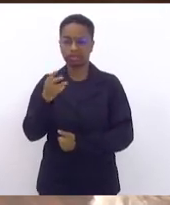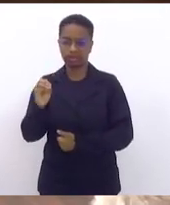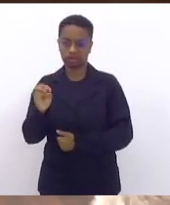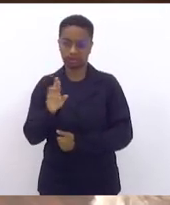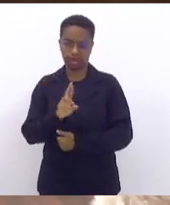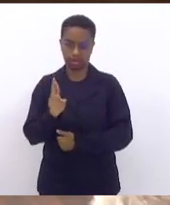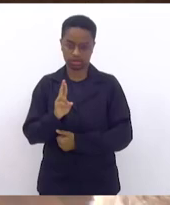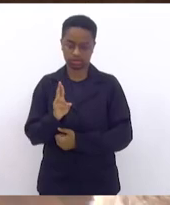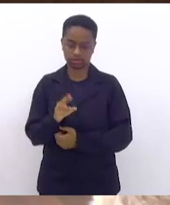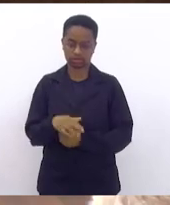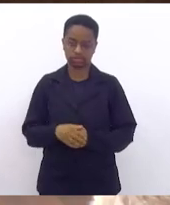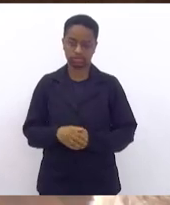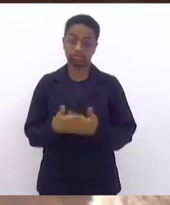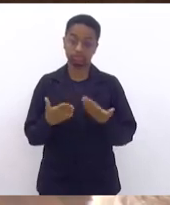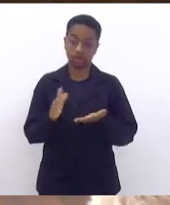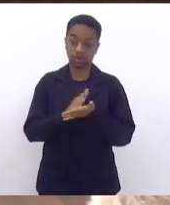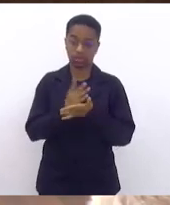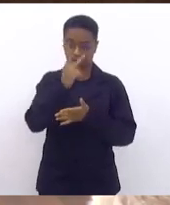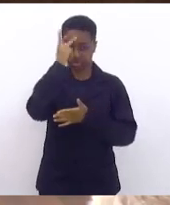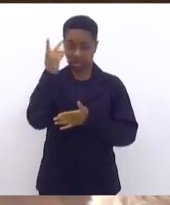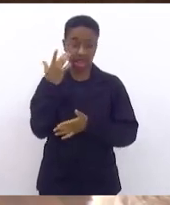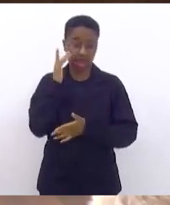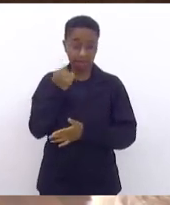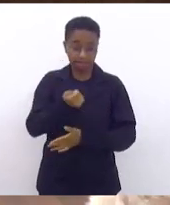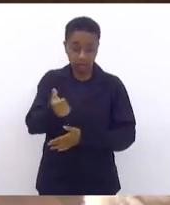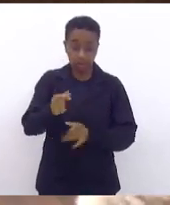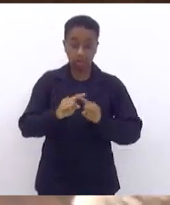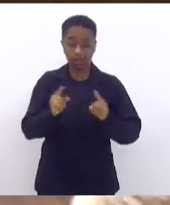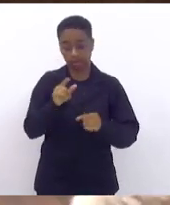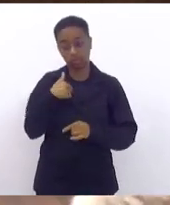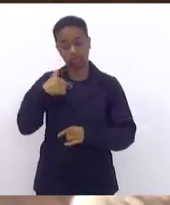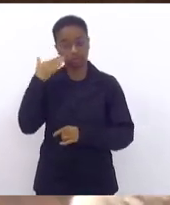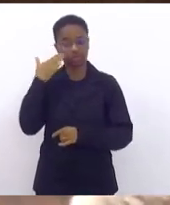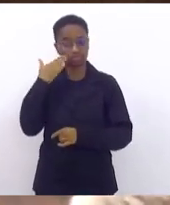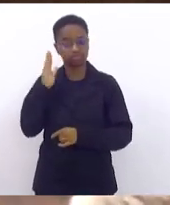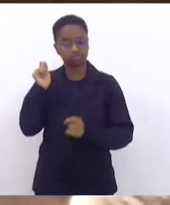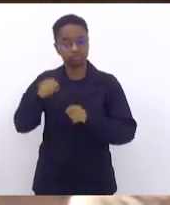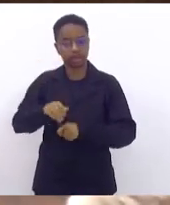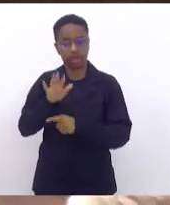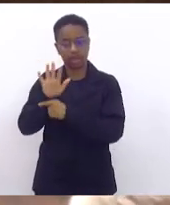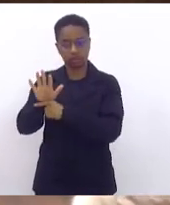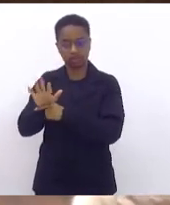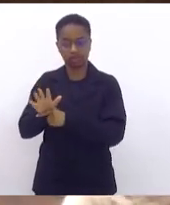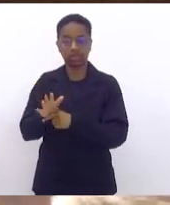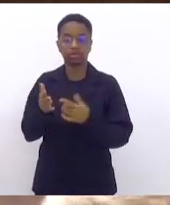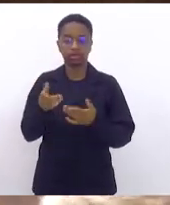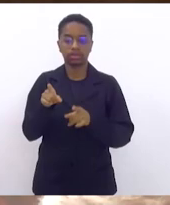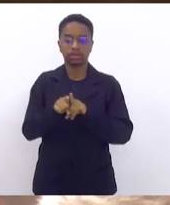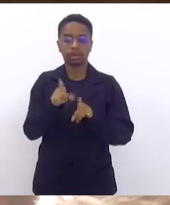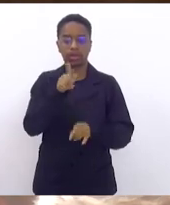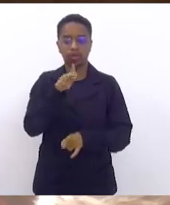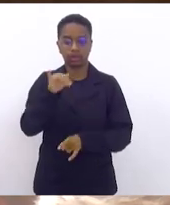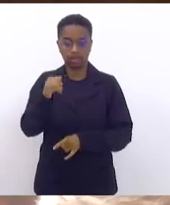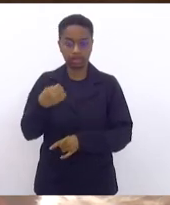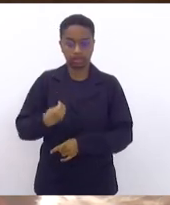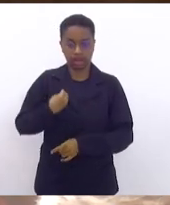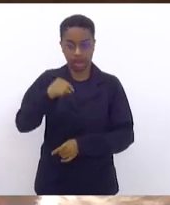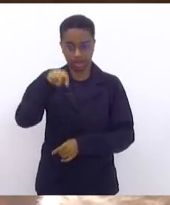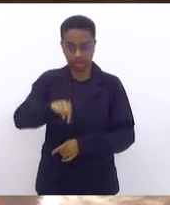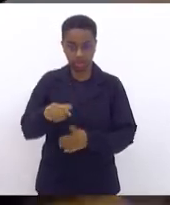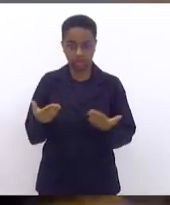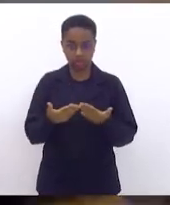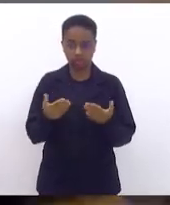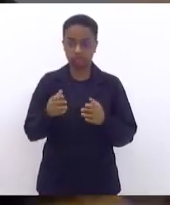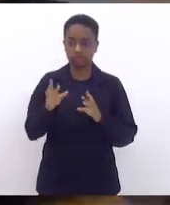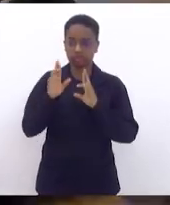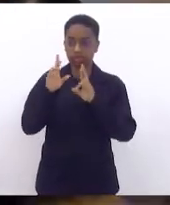R$ 430, que para muitos não faz diferença, mas eu sei que para essas pessoas fazem sim. Está o Gui aqui, quero parabenizar o Gui. Gui, que